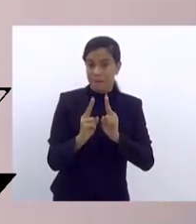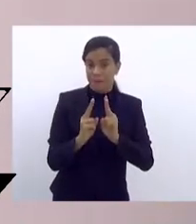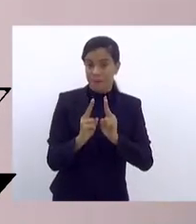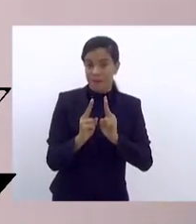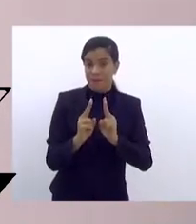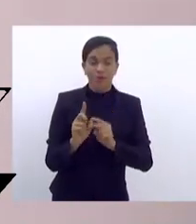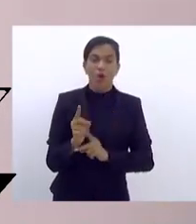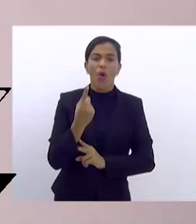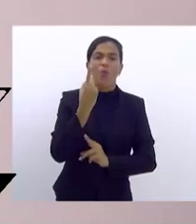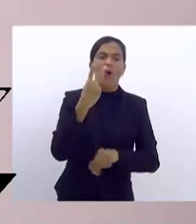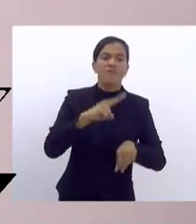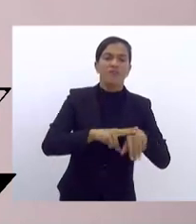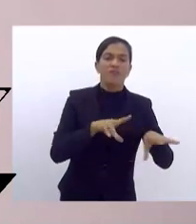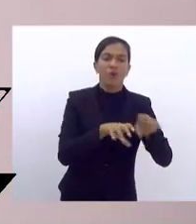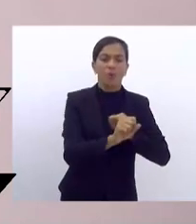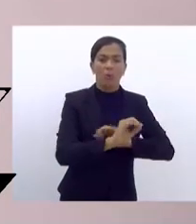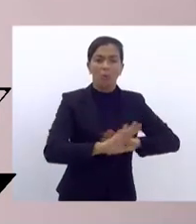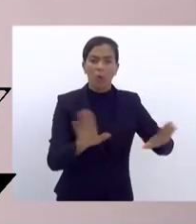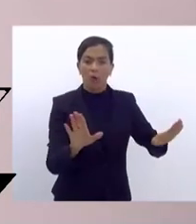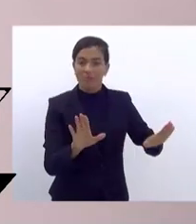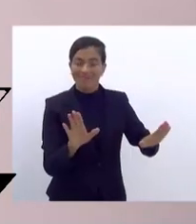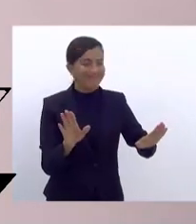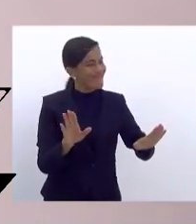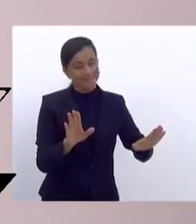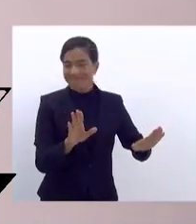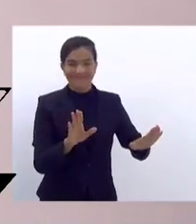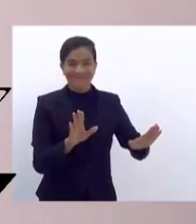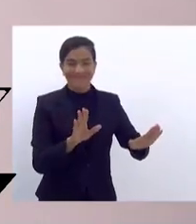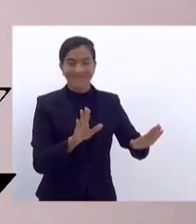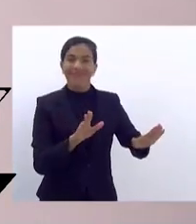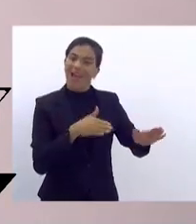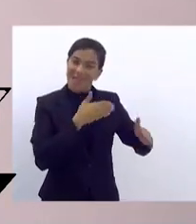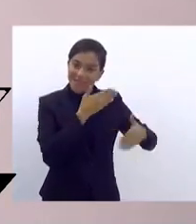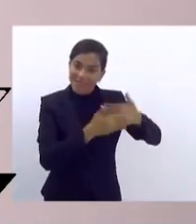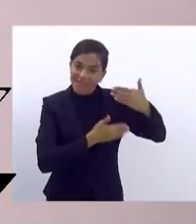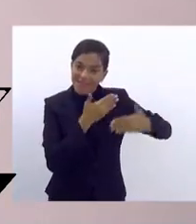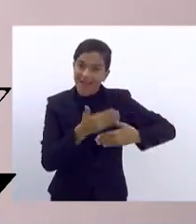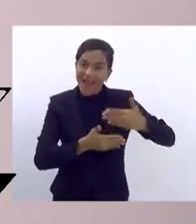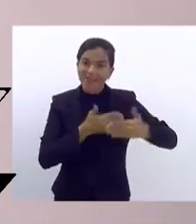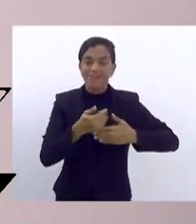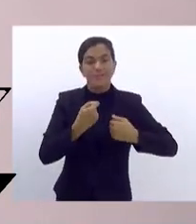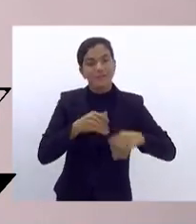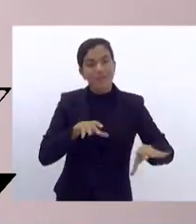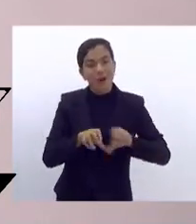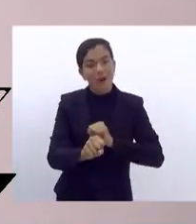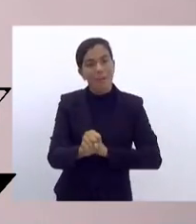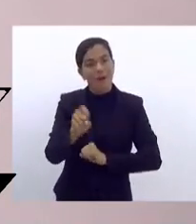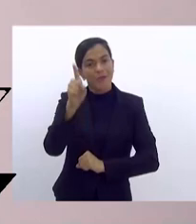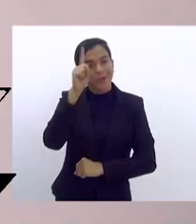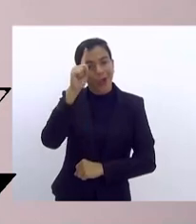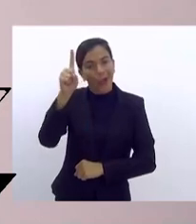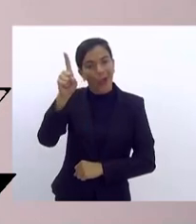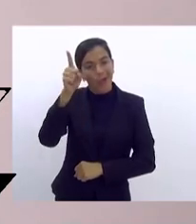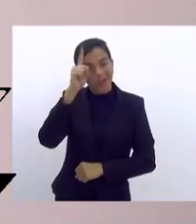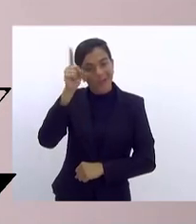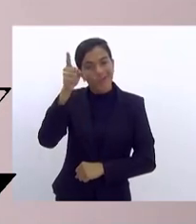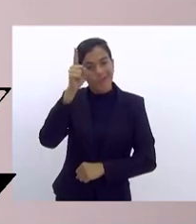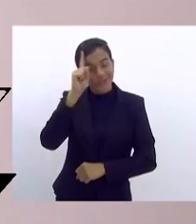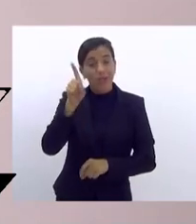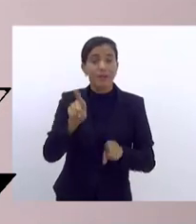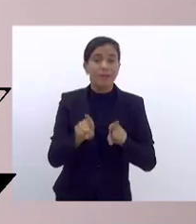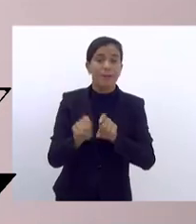forma uma vez e acaba o nosso percurso a gente precisa se formar no cotidiano da escola e também na